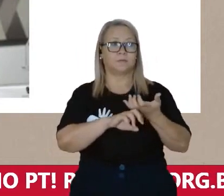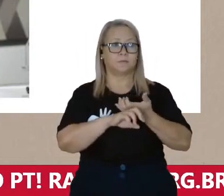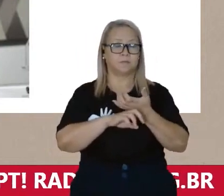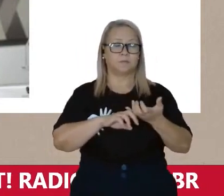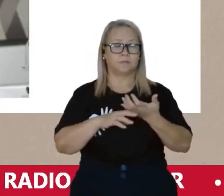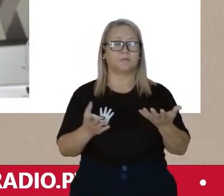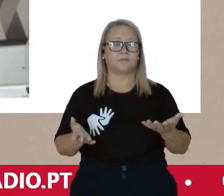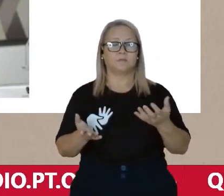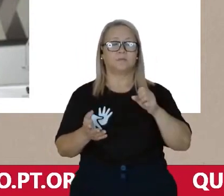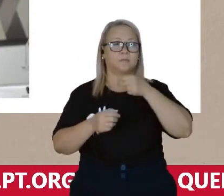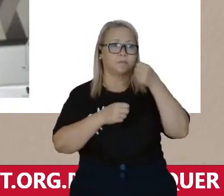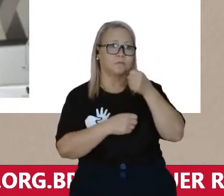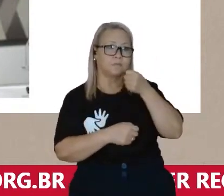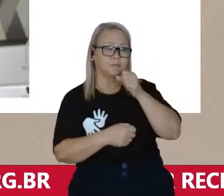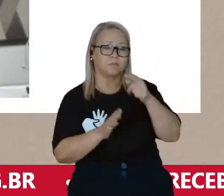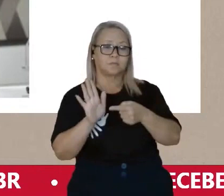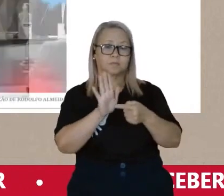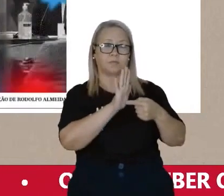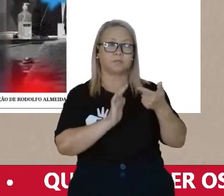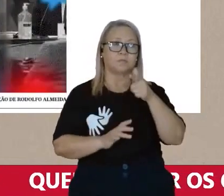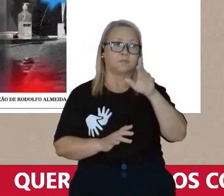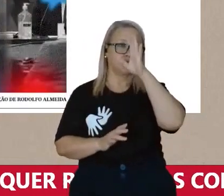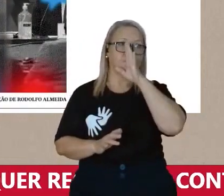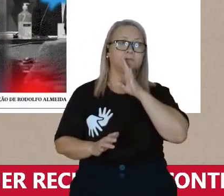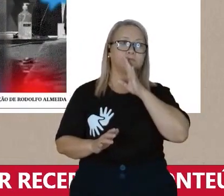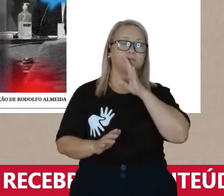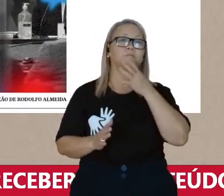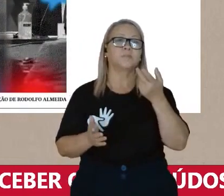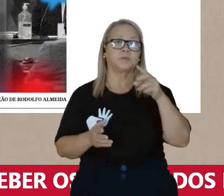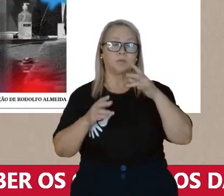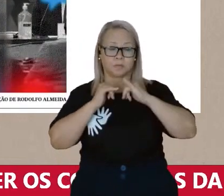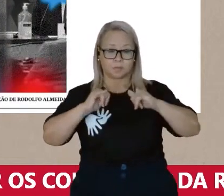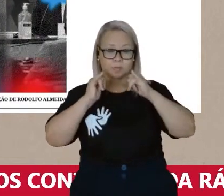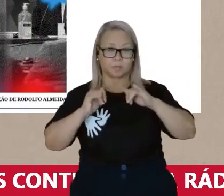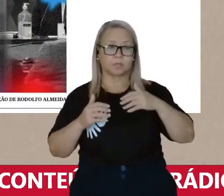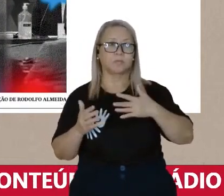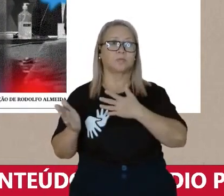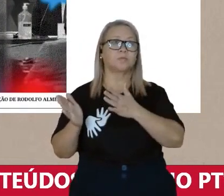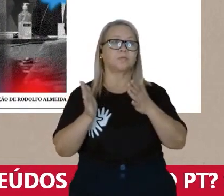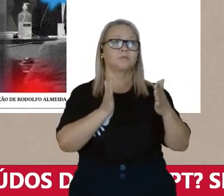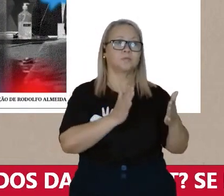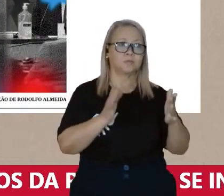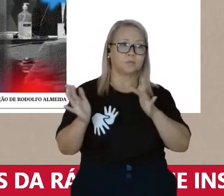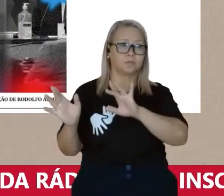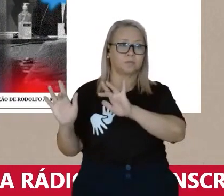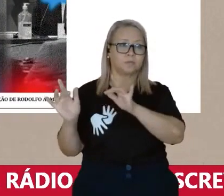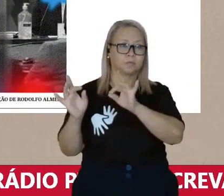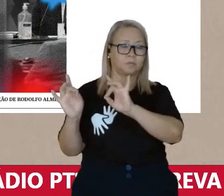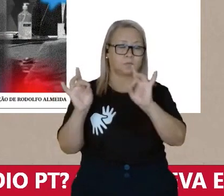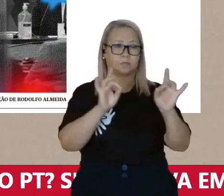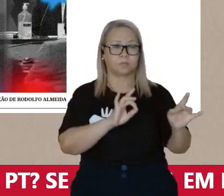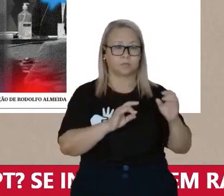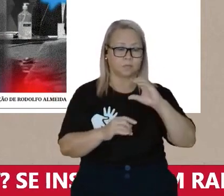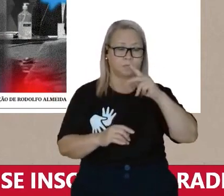que vocês e outros perfis antibolsonaristas também foram notícia durante a CPI. E isso é super importante, esse trabalho que